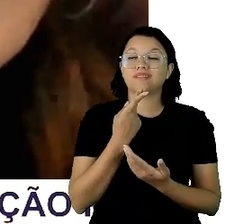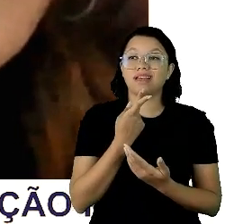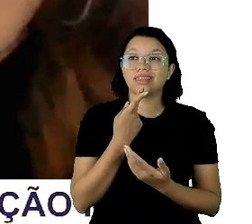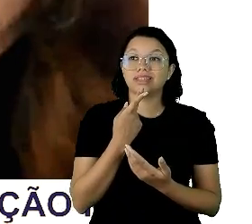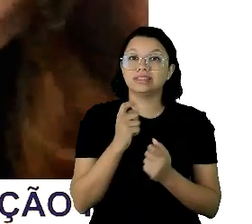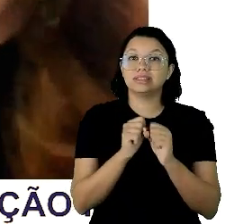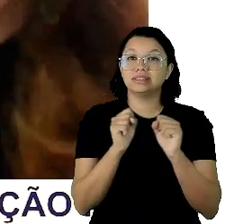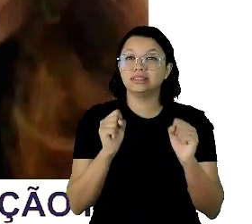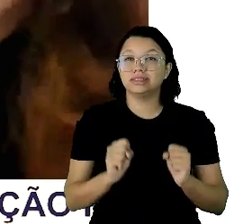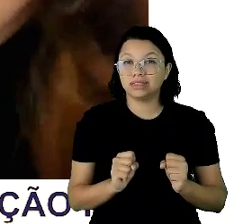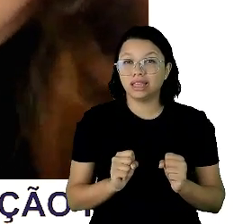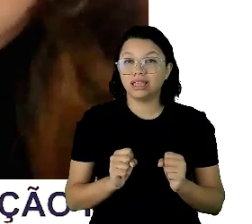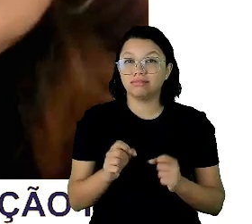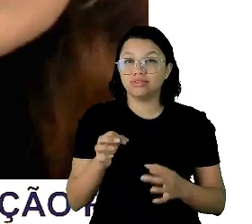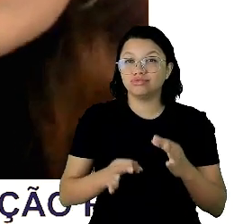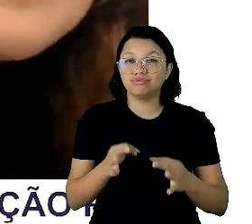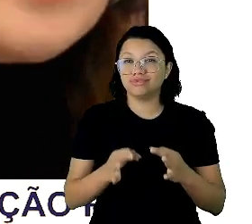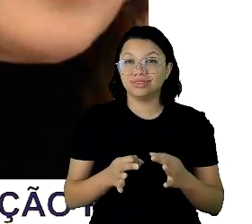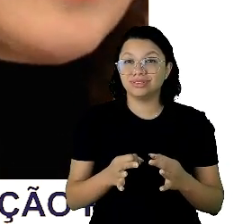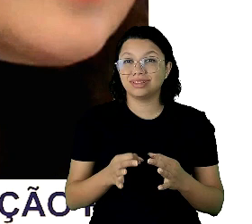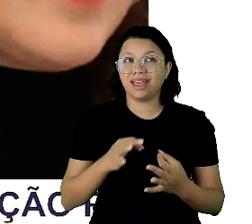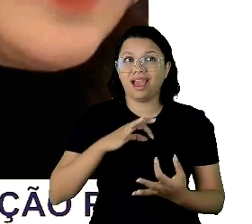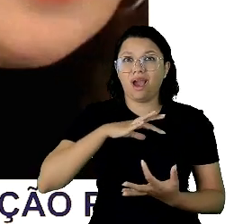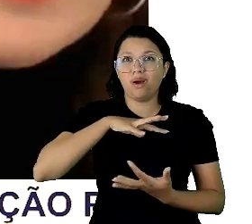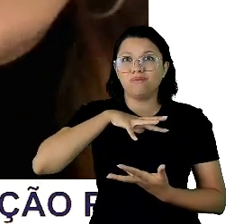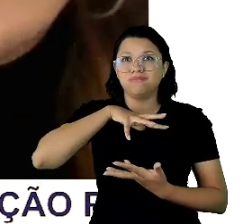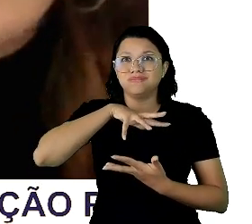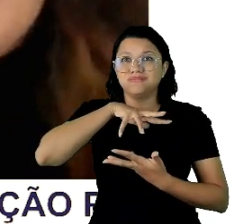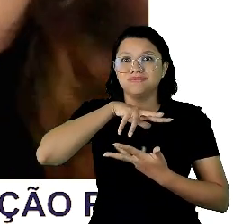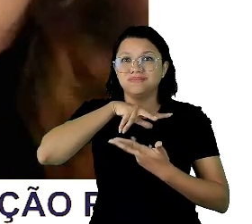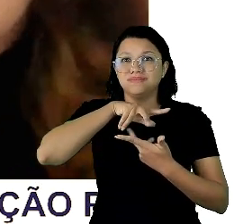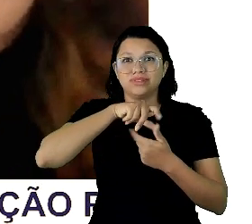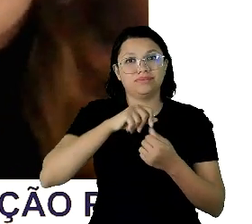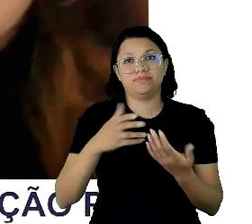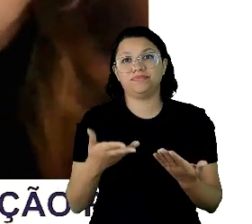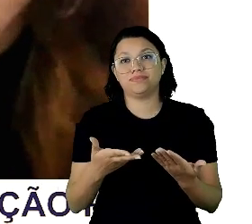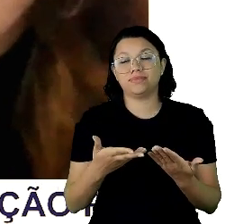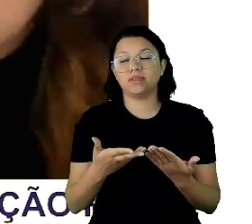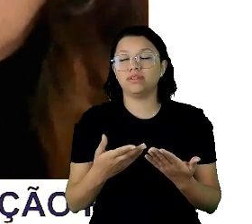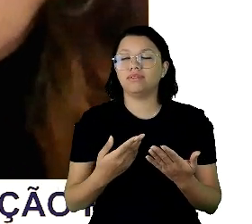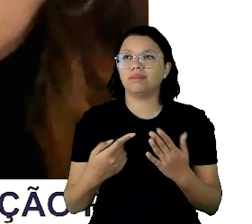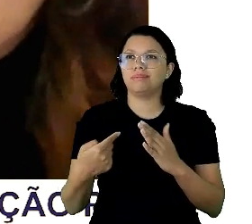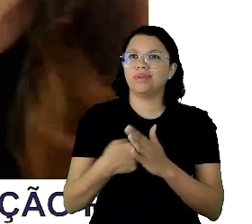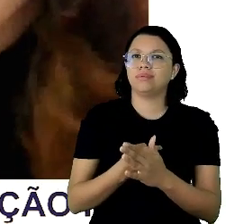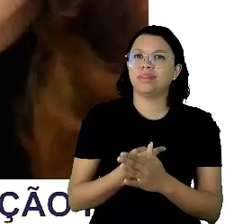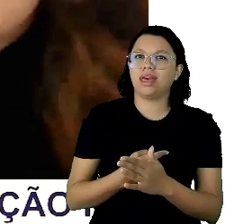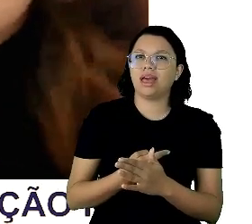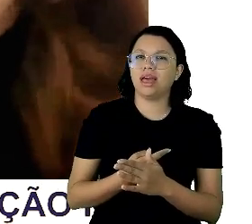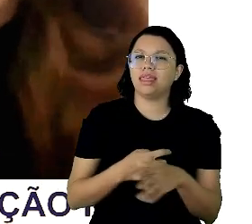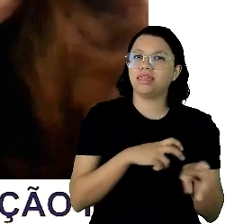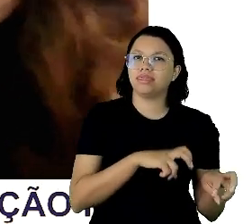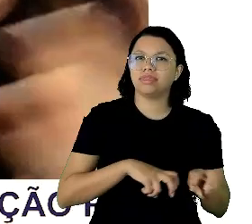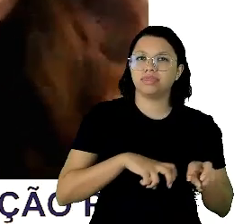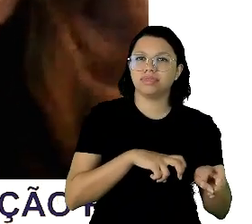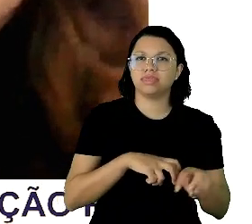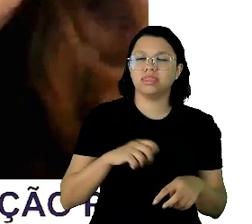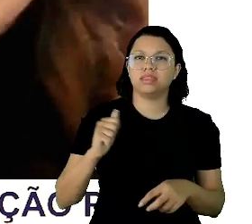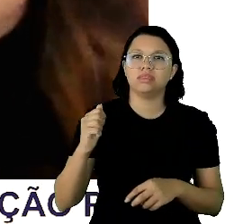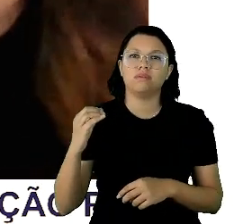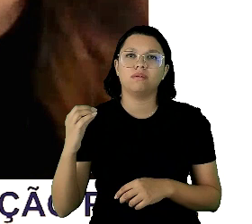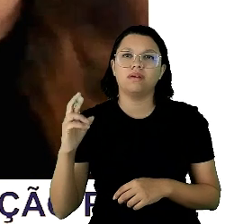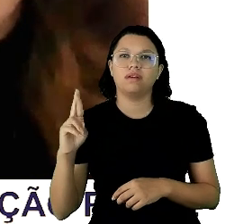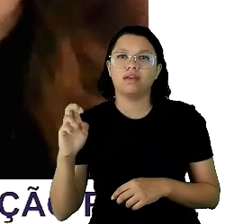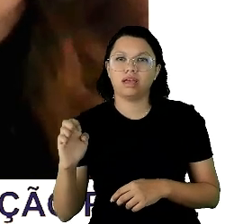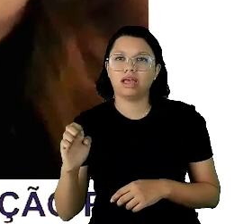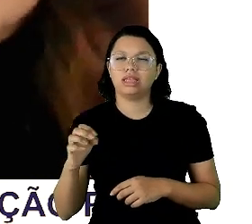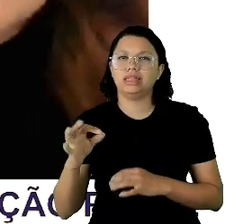universo absurdo. Então você vai perguntar, lá no interior do Acre, será que está preparado? Não